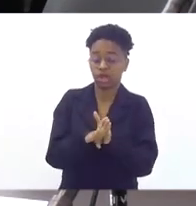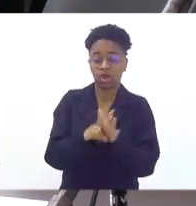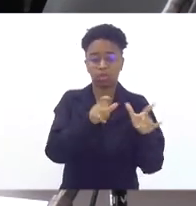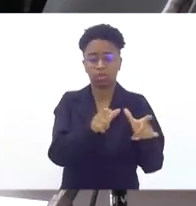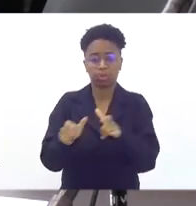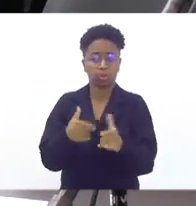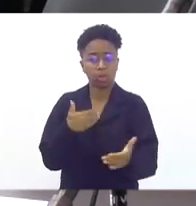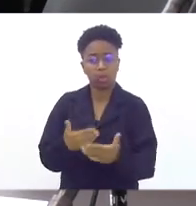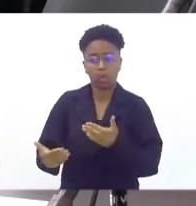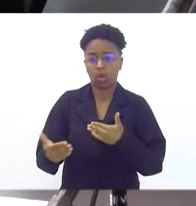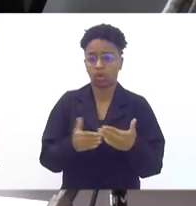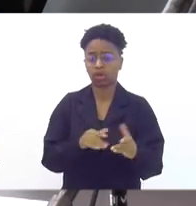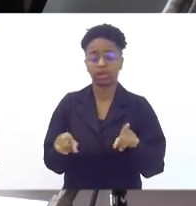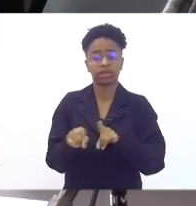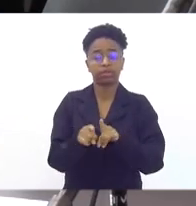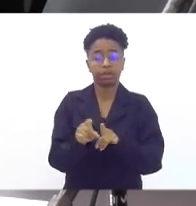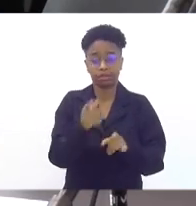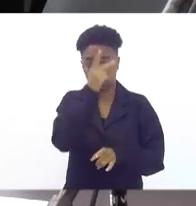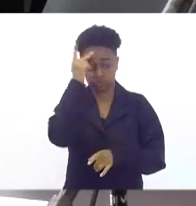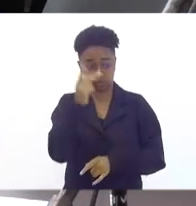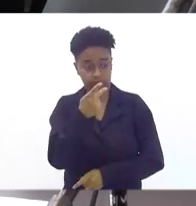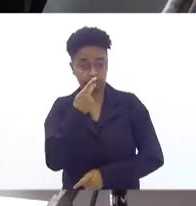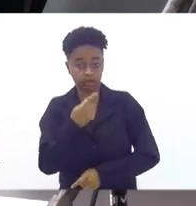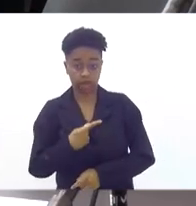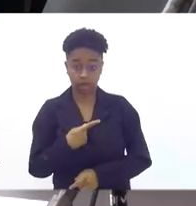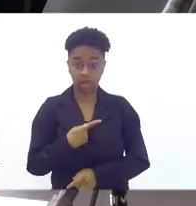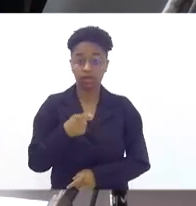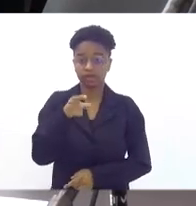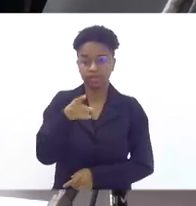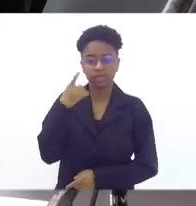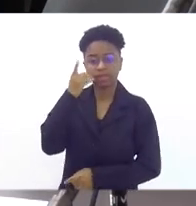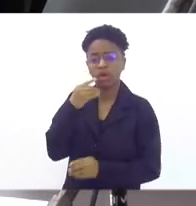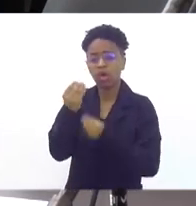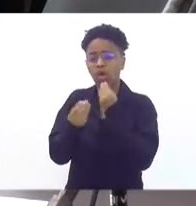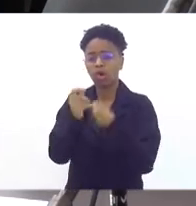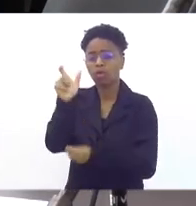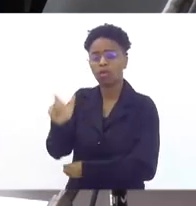lugar e todos Ele Deputado de um livro doméstico